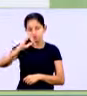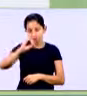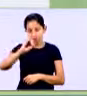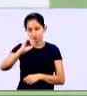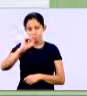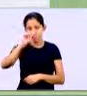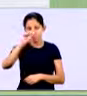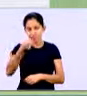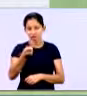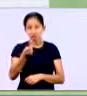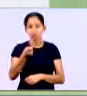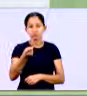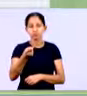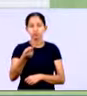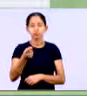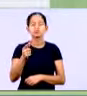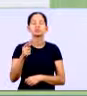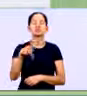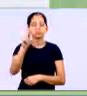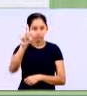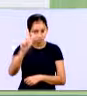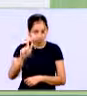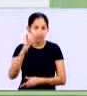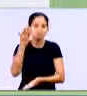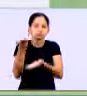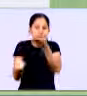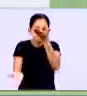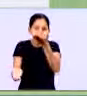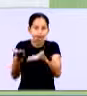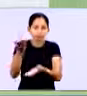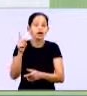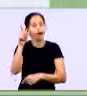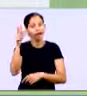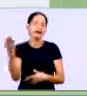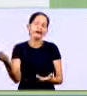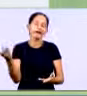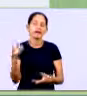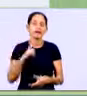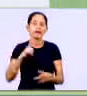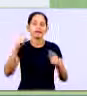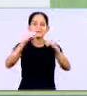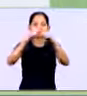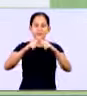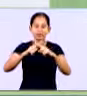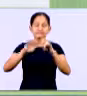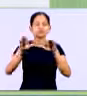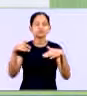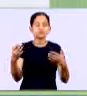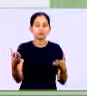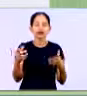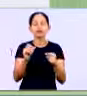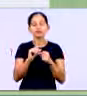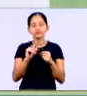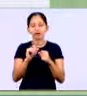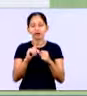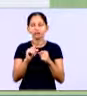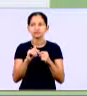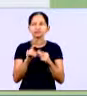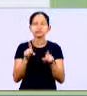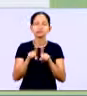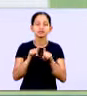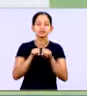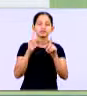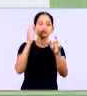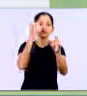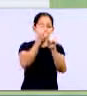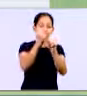mil quilos. 210 mil quilos, exatamente. Quilos, que vai dar os 14 vezes os 15. 14 mil vezes 15. Certo? Aí, eu vou ter mais o estoque final